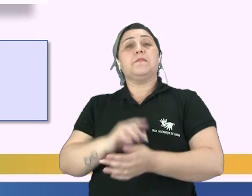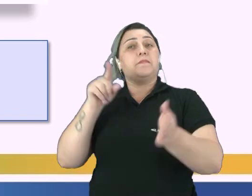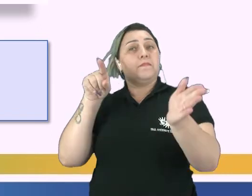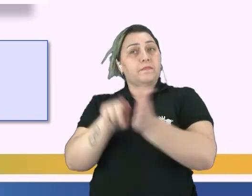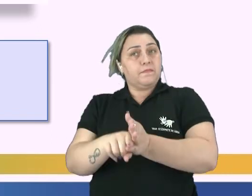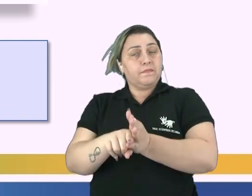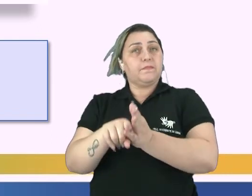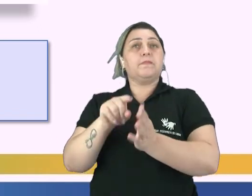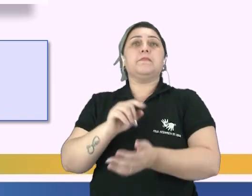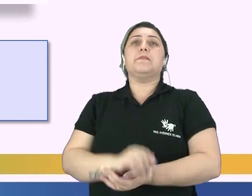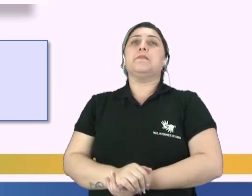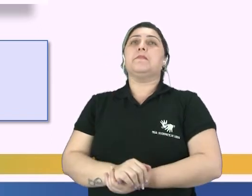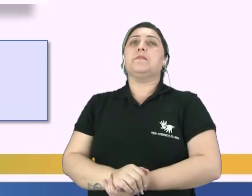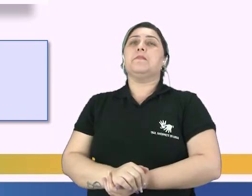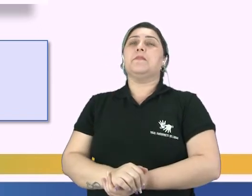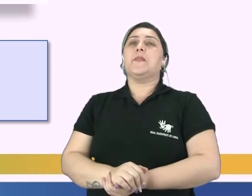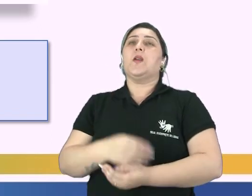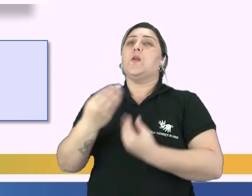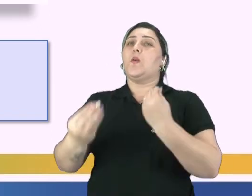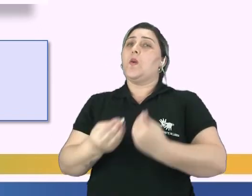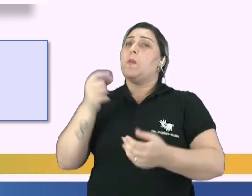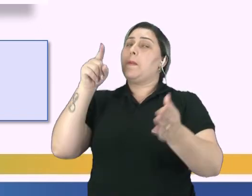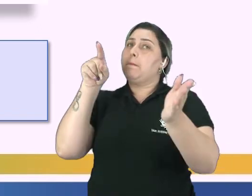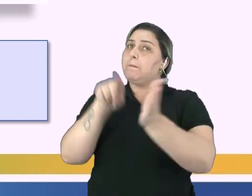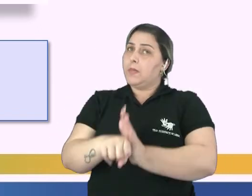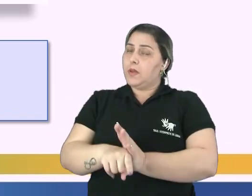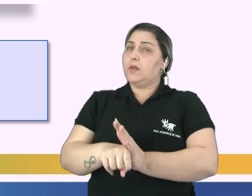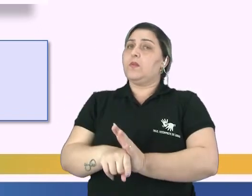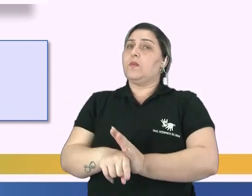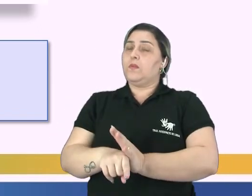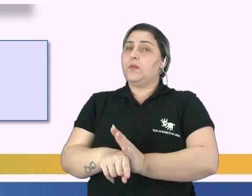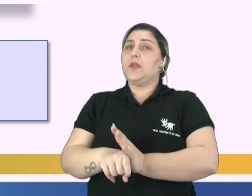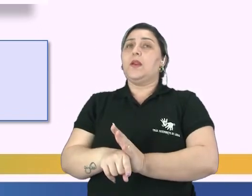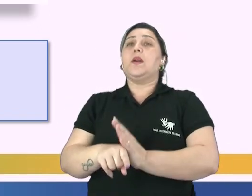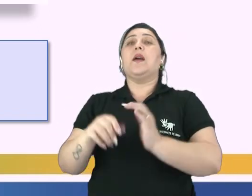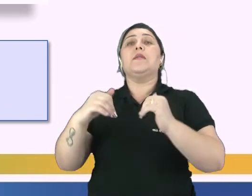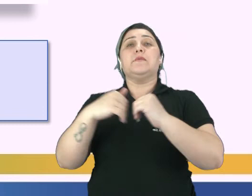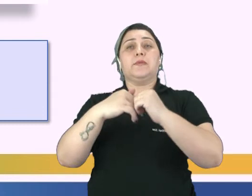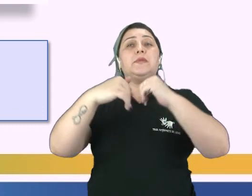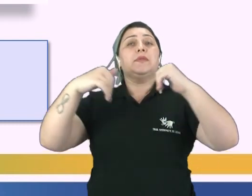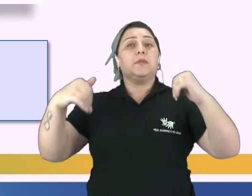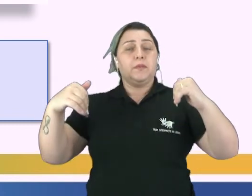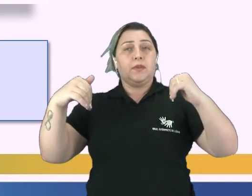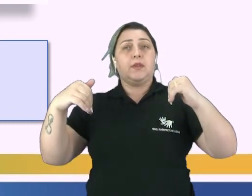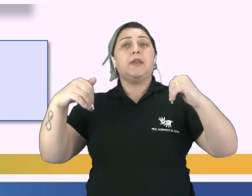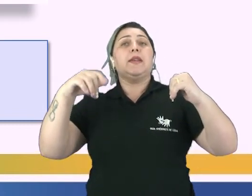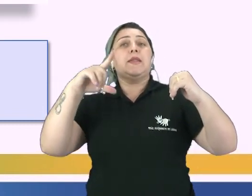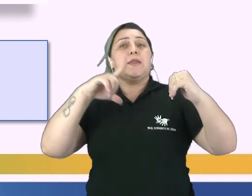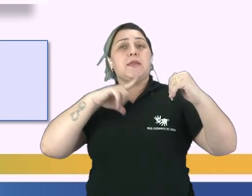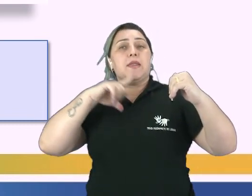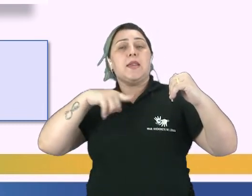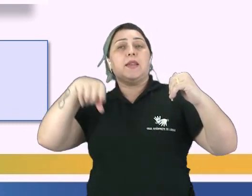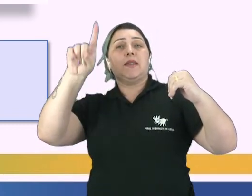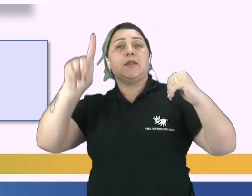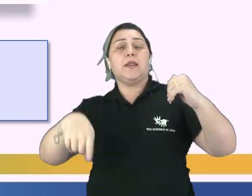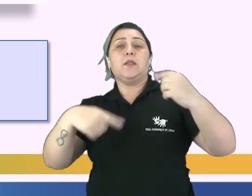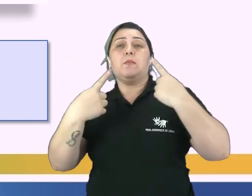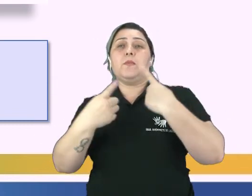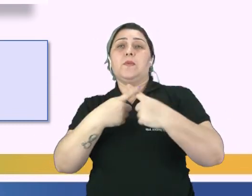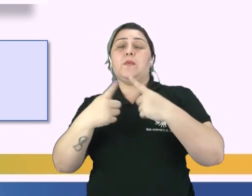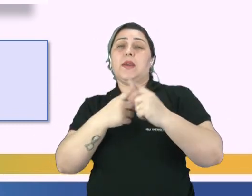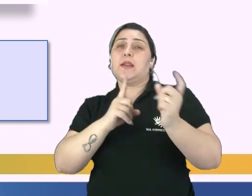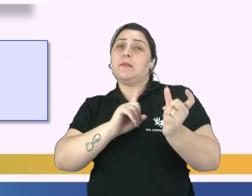pergunta. Então, como se trata de uma pergunta, é o porquê separado. E ele é com acento, pois essa